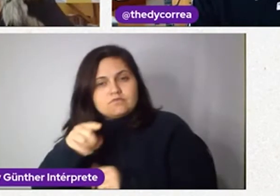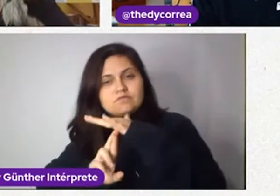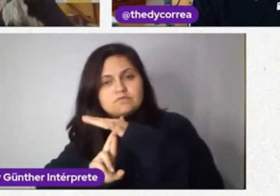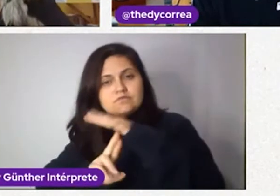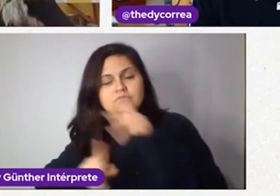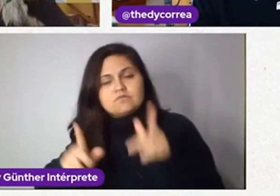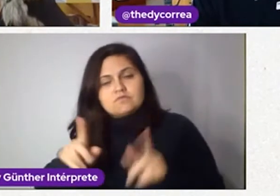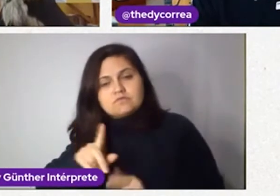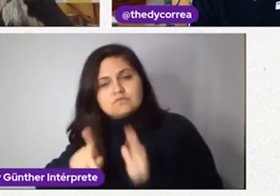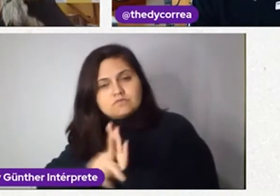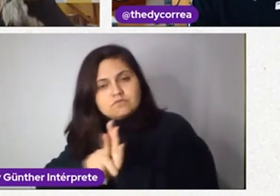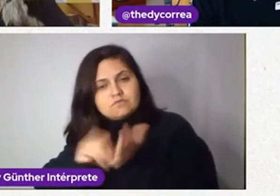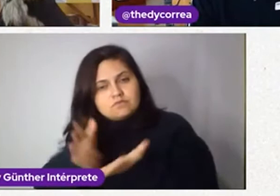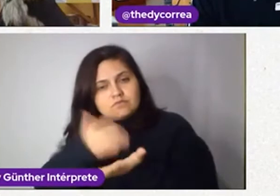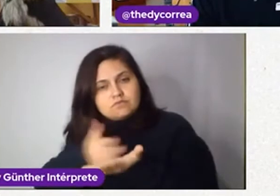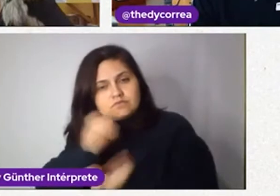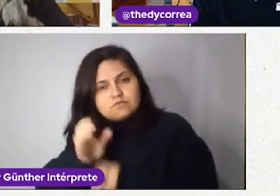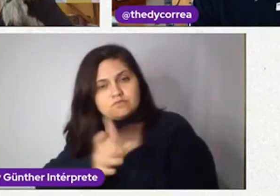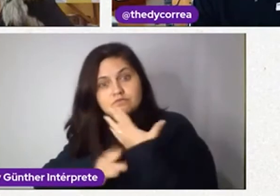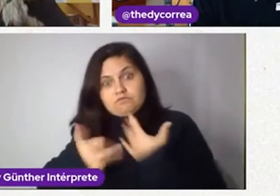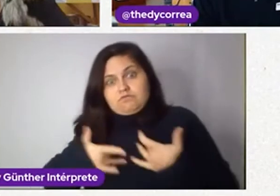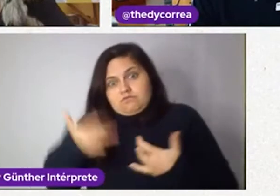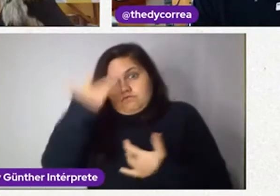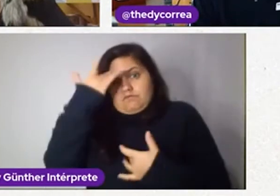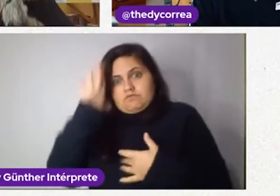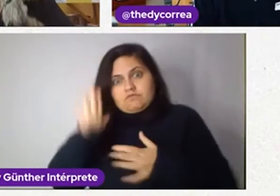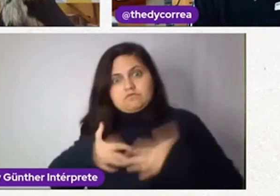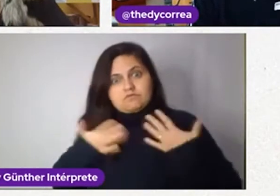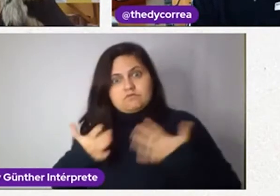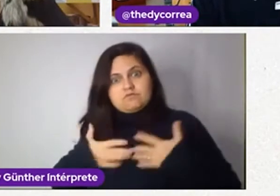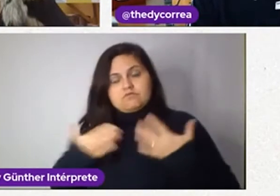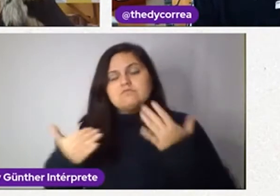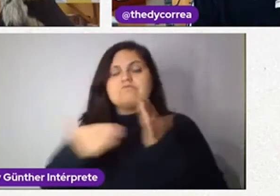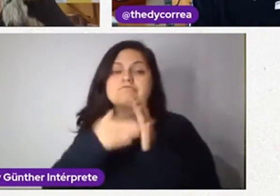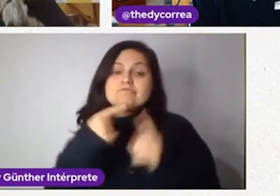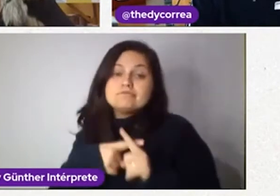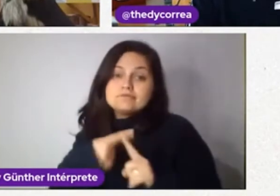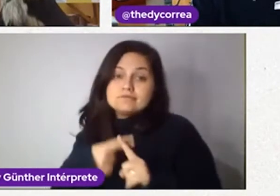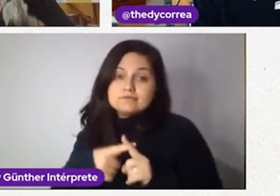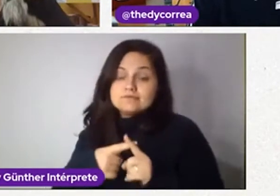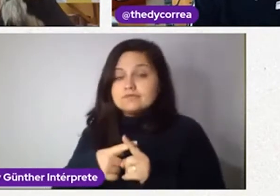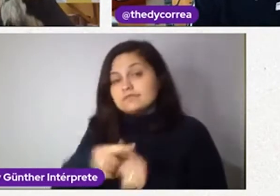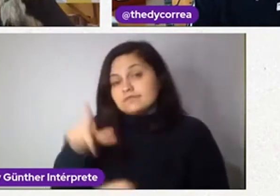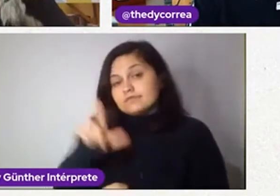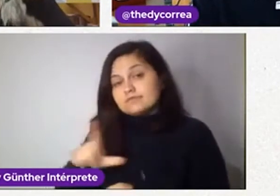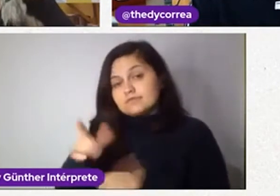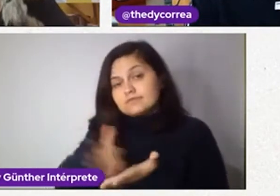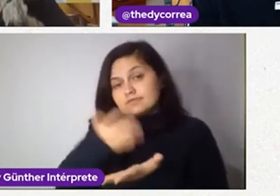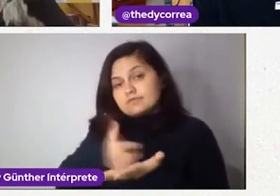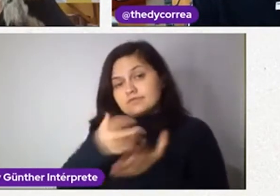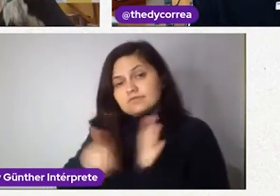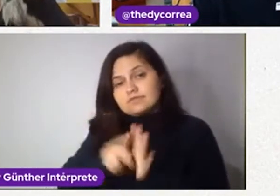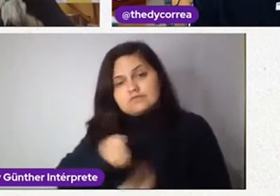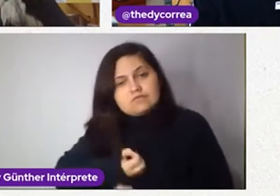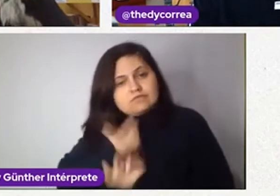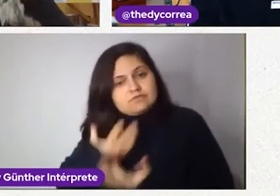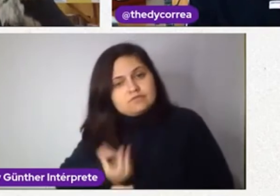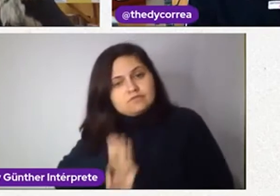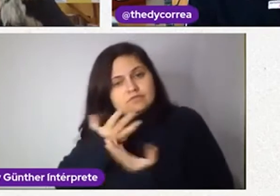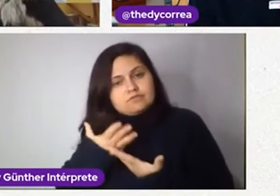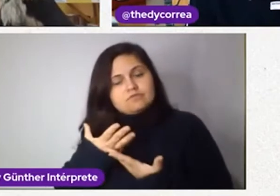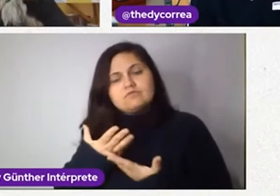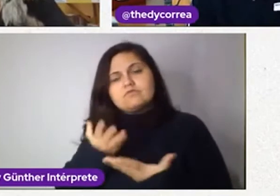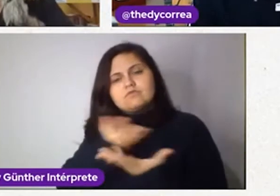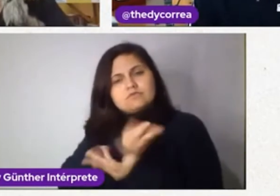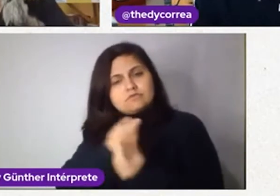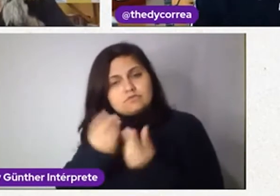lançado. E eu não esperava essa recepção toda, até porque é um livro de poemas, né? A gente não sabe... Poesia, tem muita